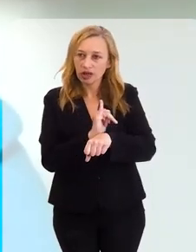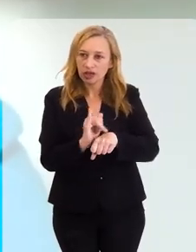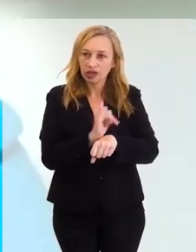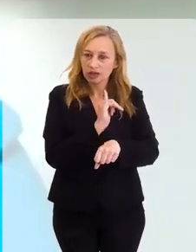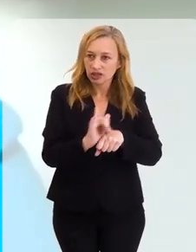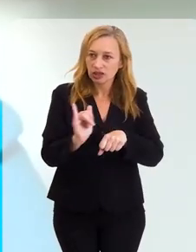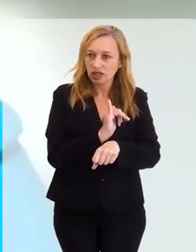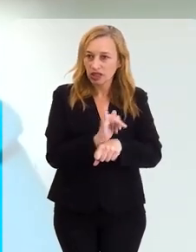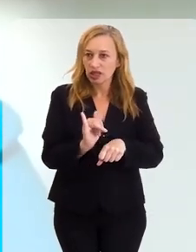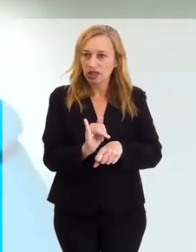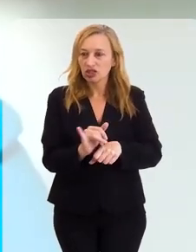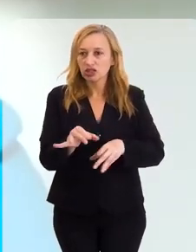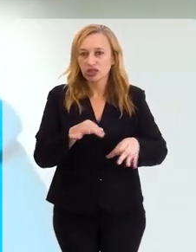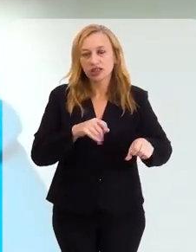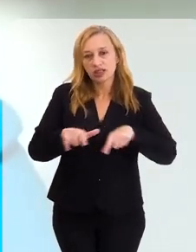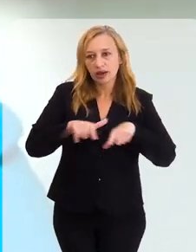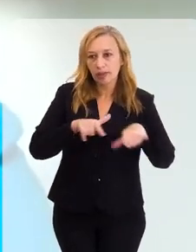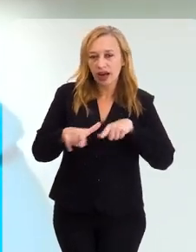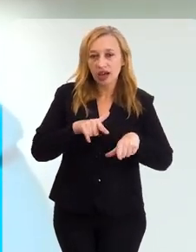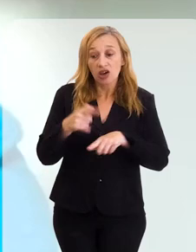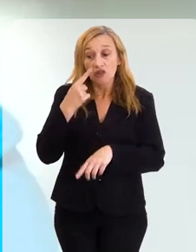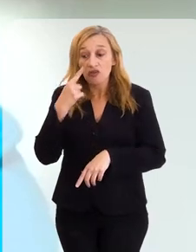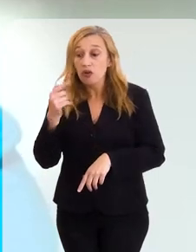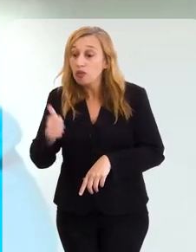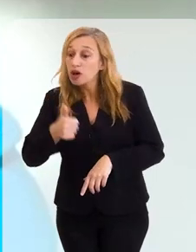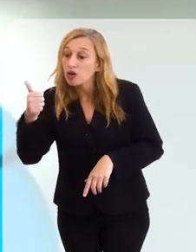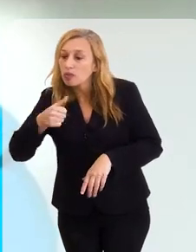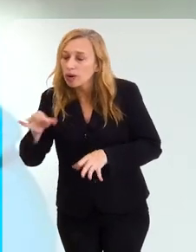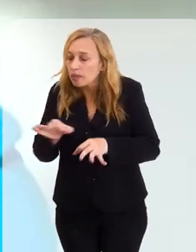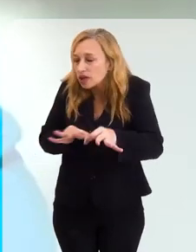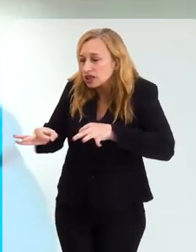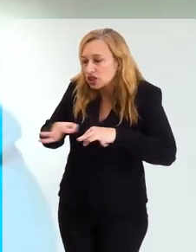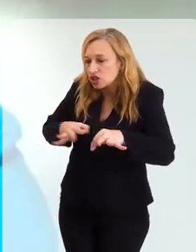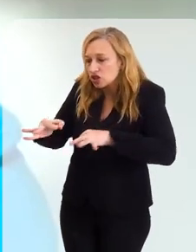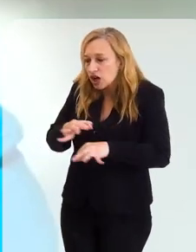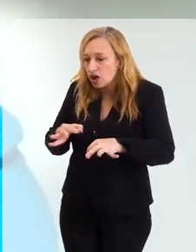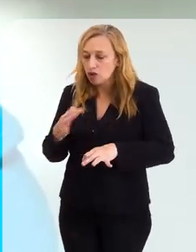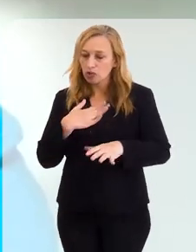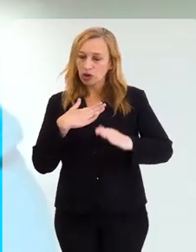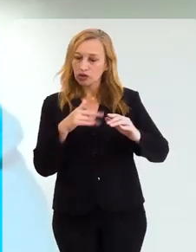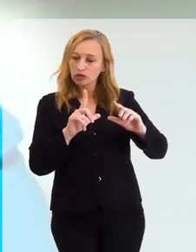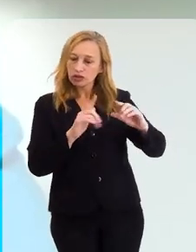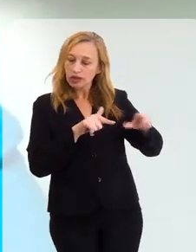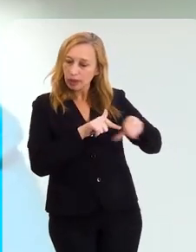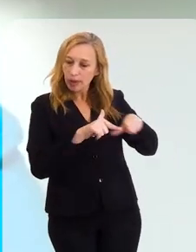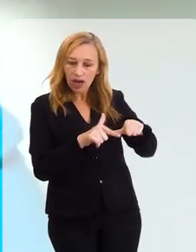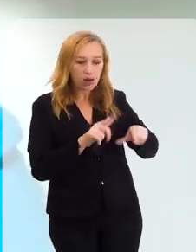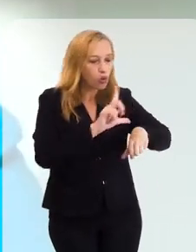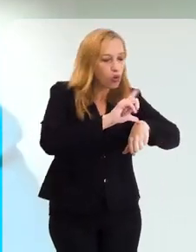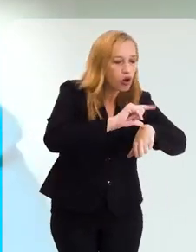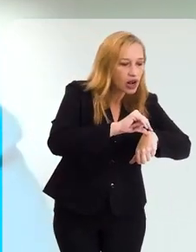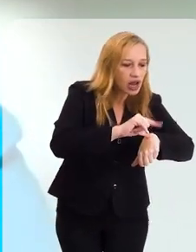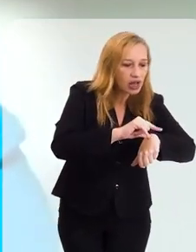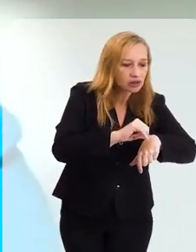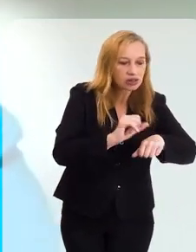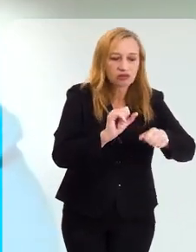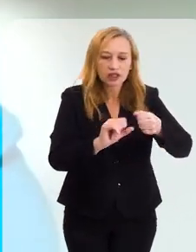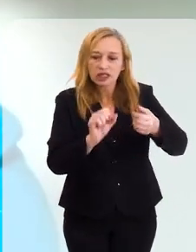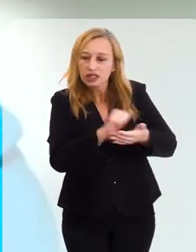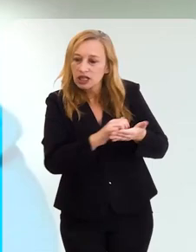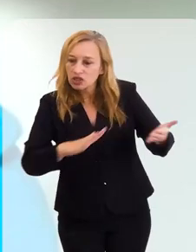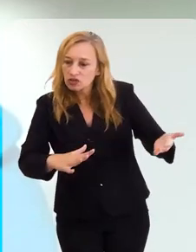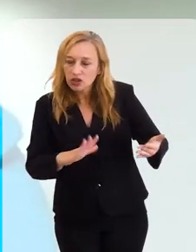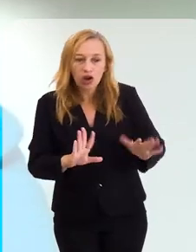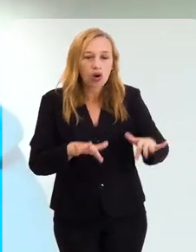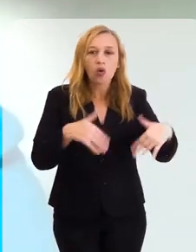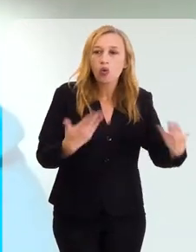existem estratégias de redesenho do trabalho em que eu vou buscar maneiras de planejar meu próprio esquema de trabalho, os horários que eu vou